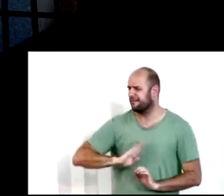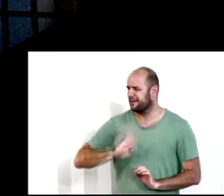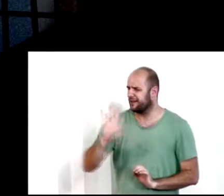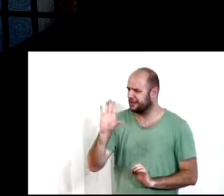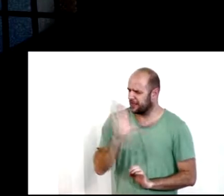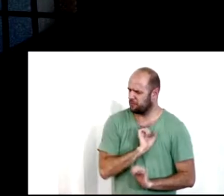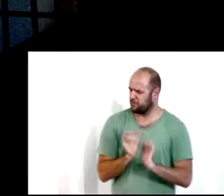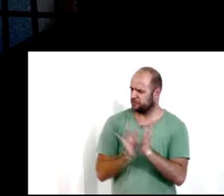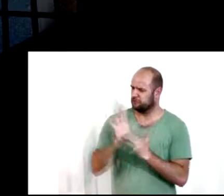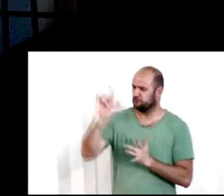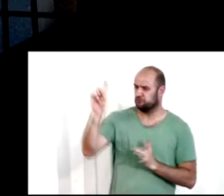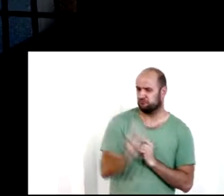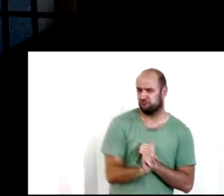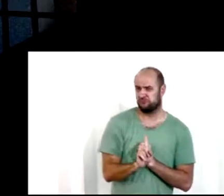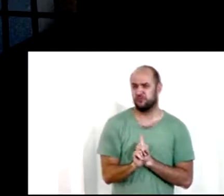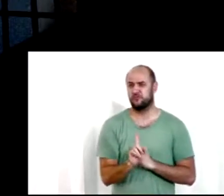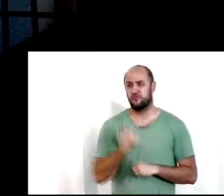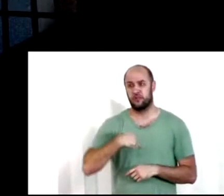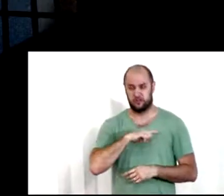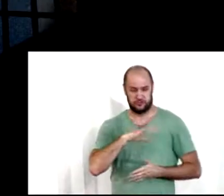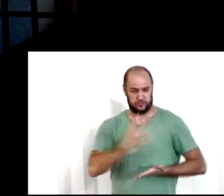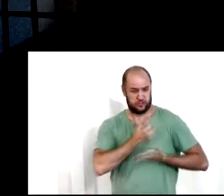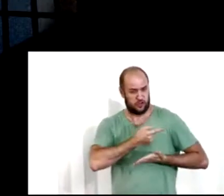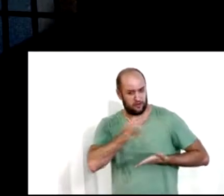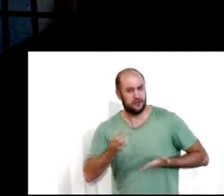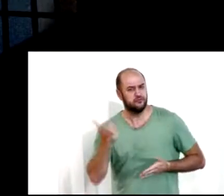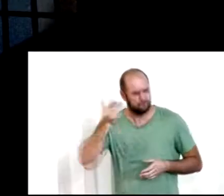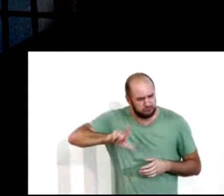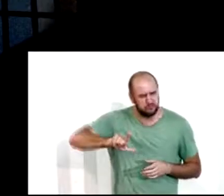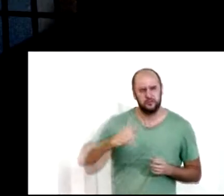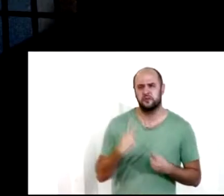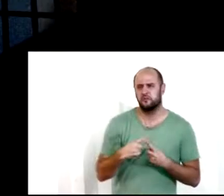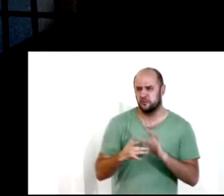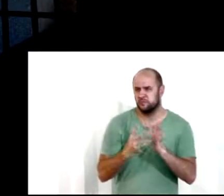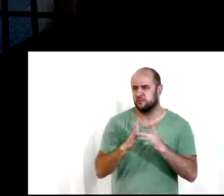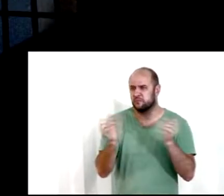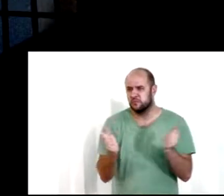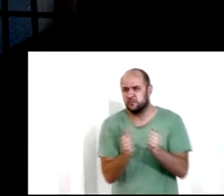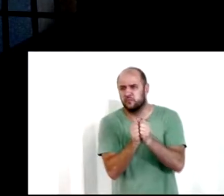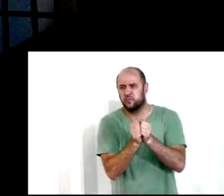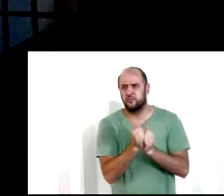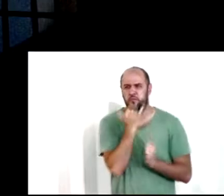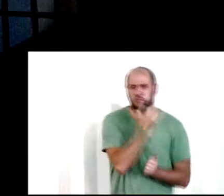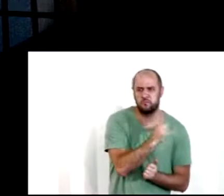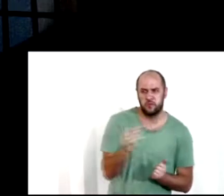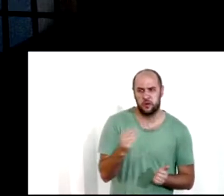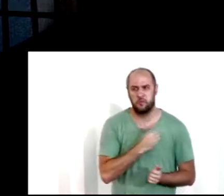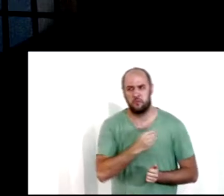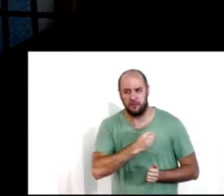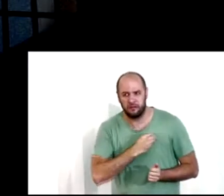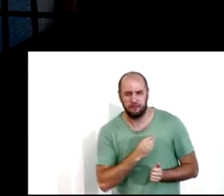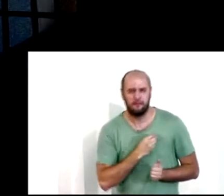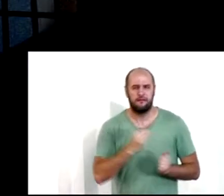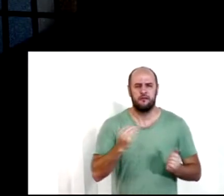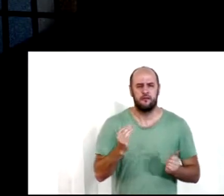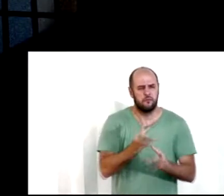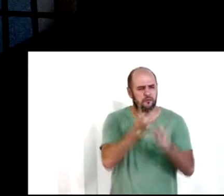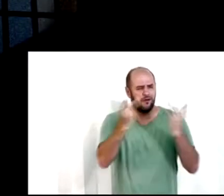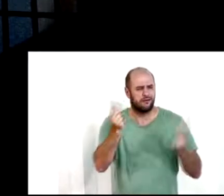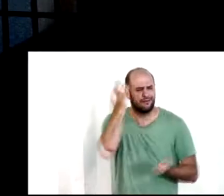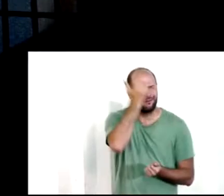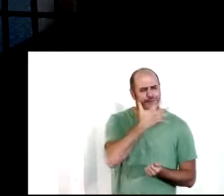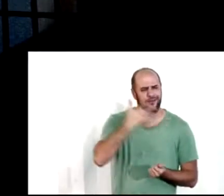amado, no qual temos a redenção pelo seu sangue, a remissão dos pecados, segundo a riqueza da sua graça,